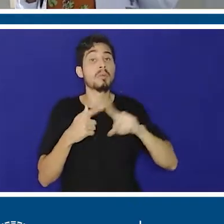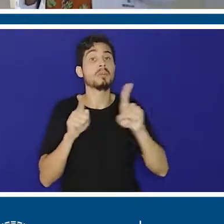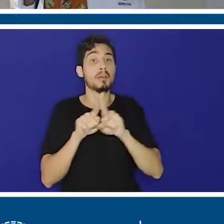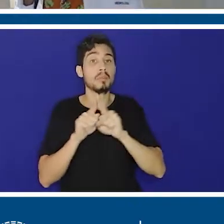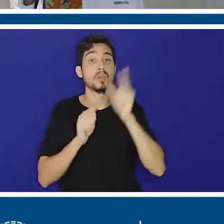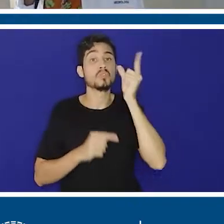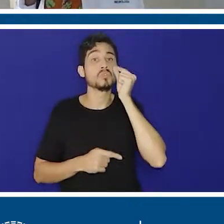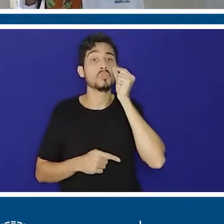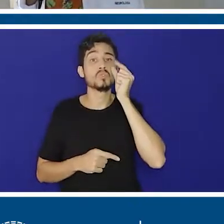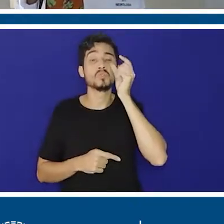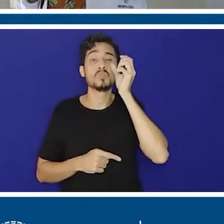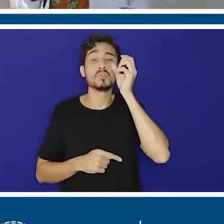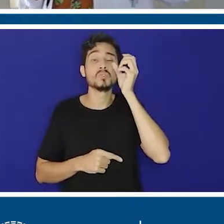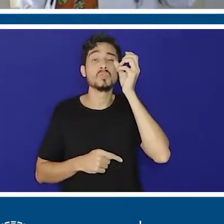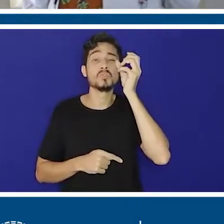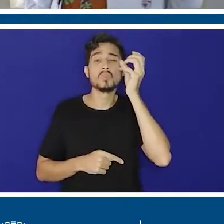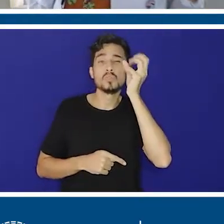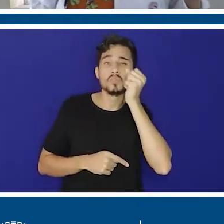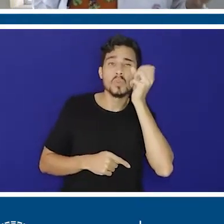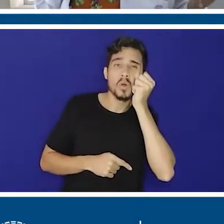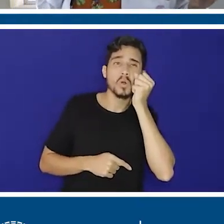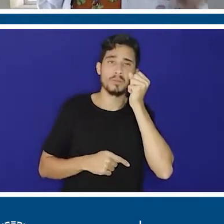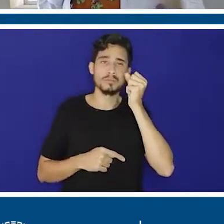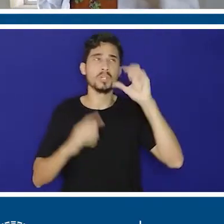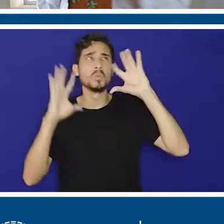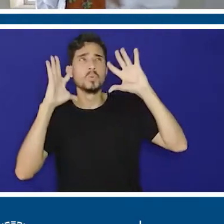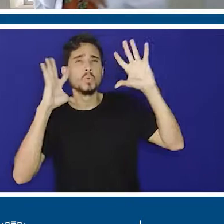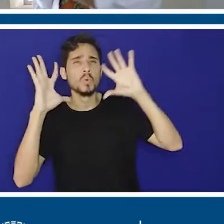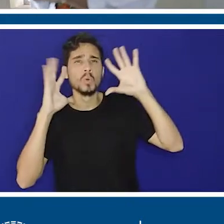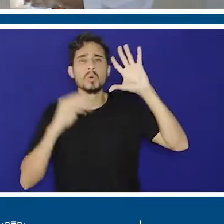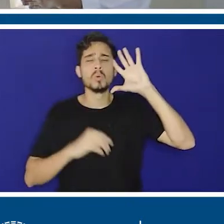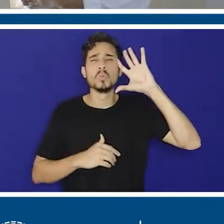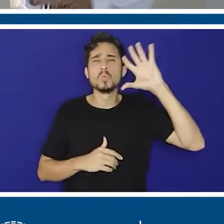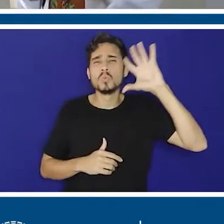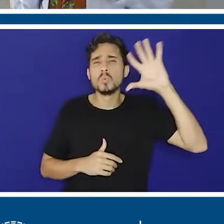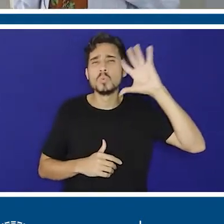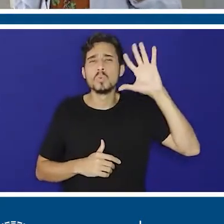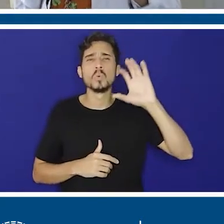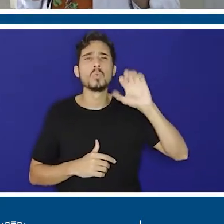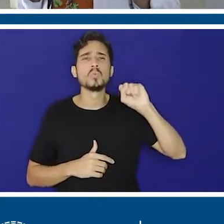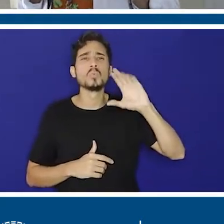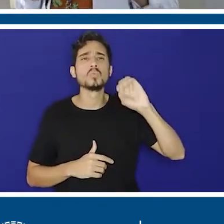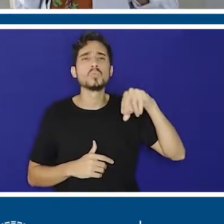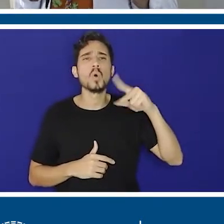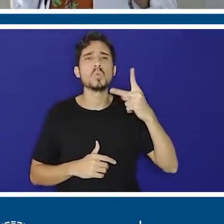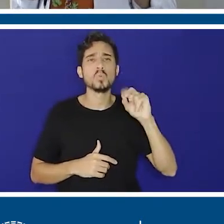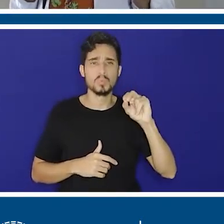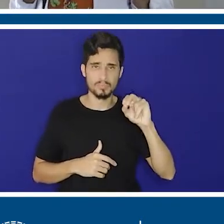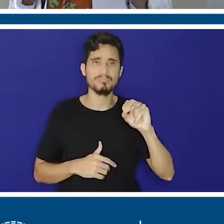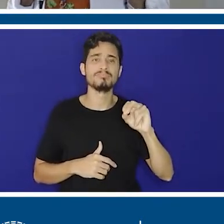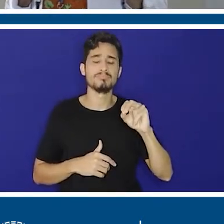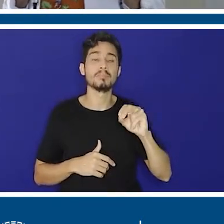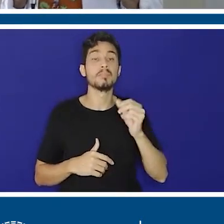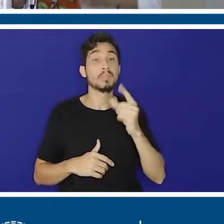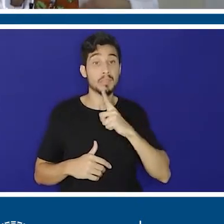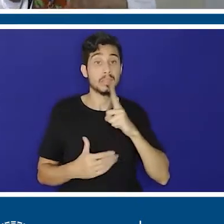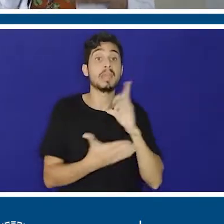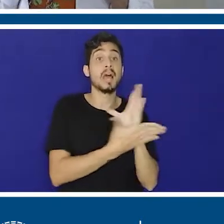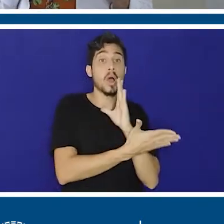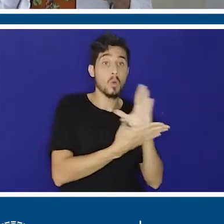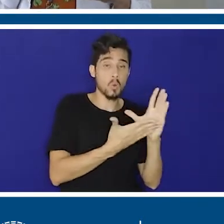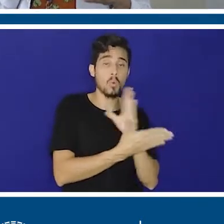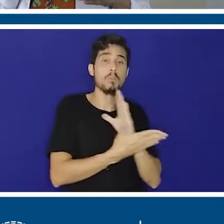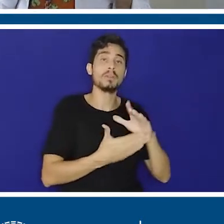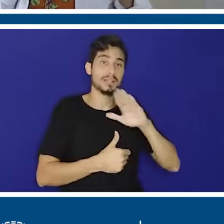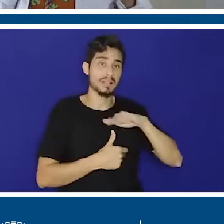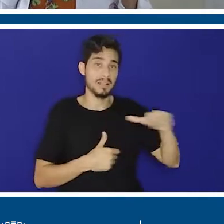gente divide a parte do sono em problemas primários e problemas secundários. A gente sabe que muitas crianças com autismo